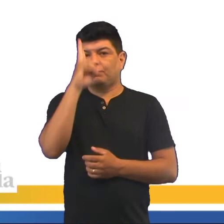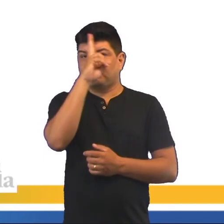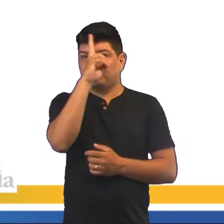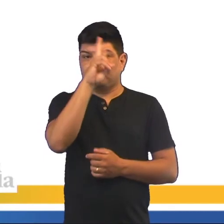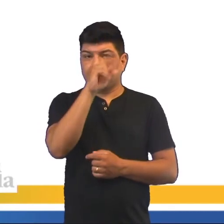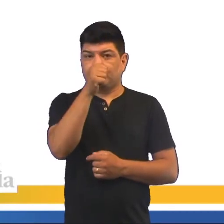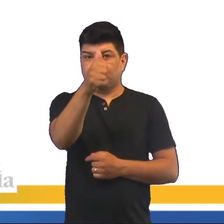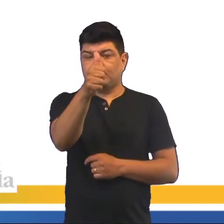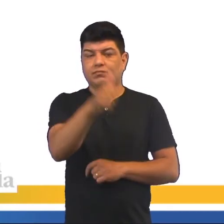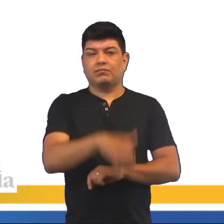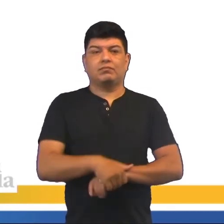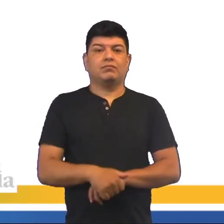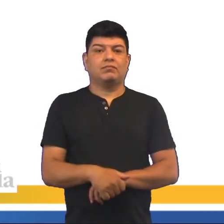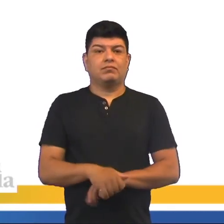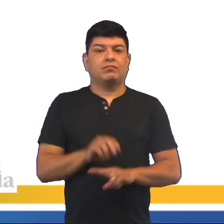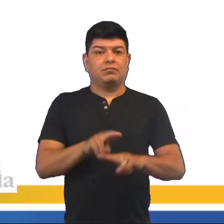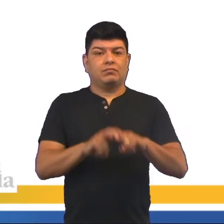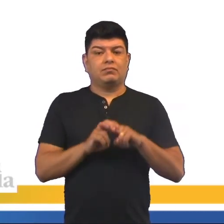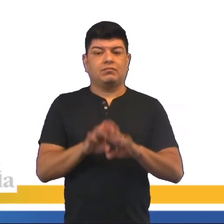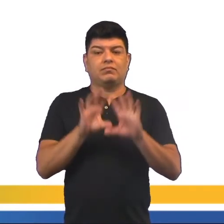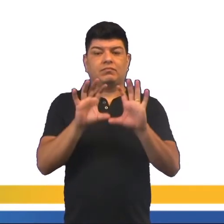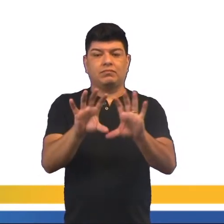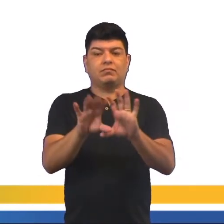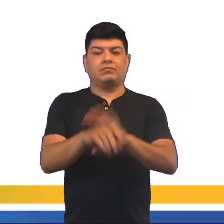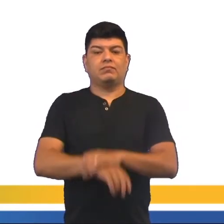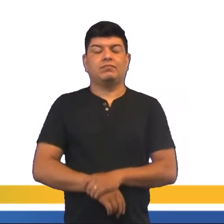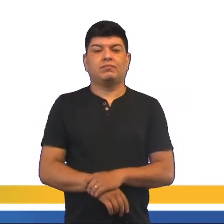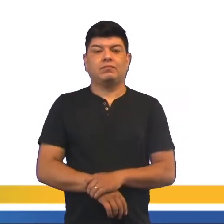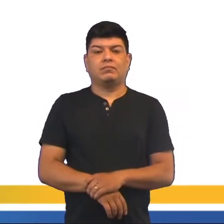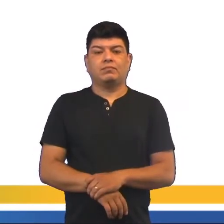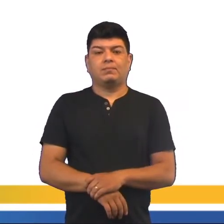Lembrando disso. Então foi assim que ficou.